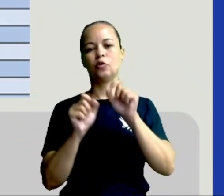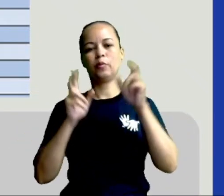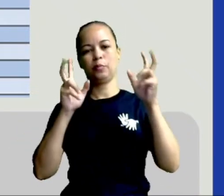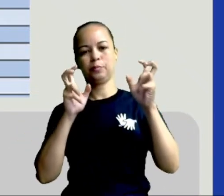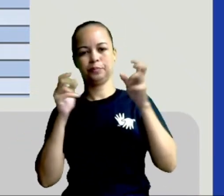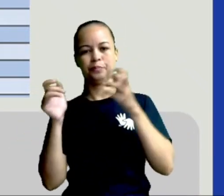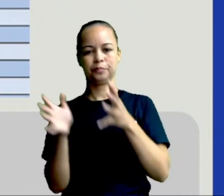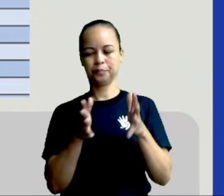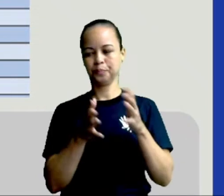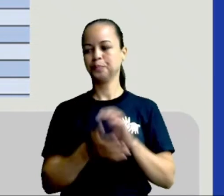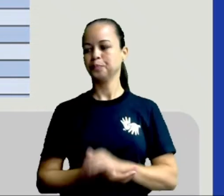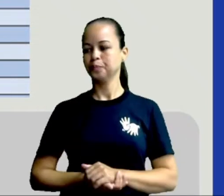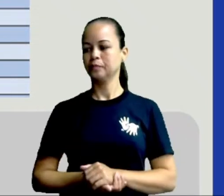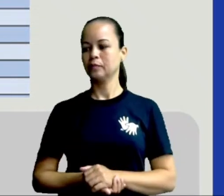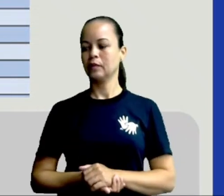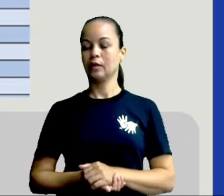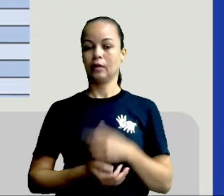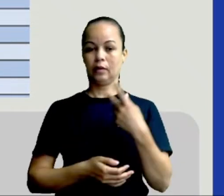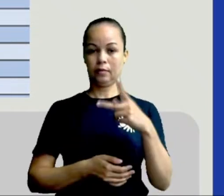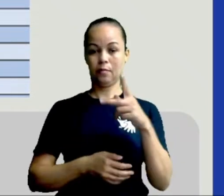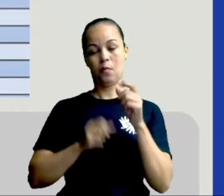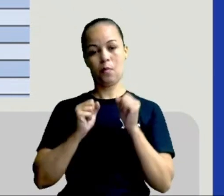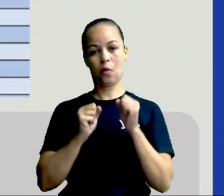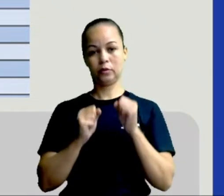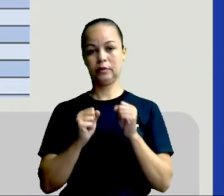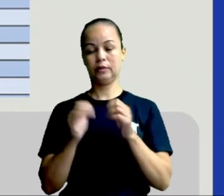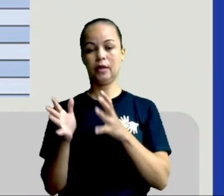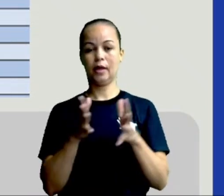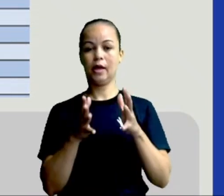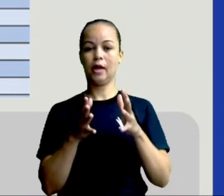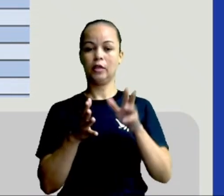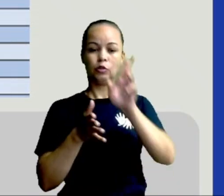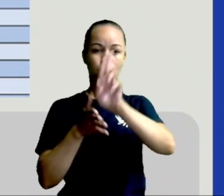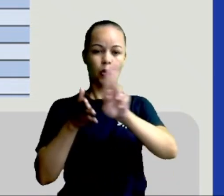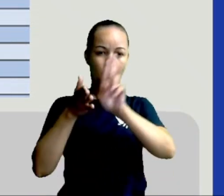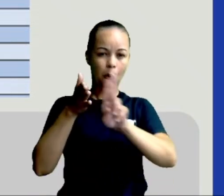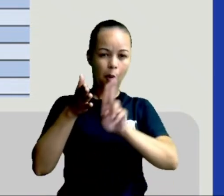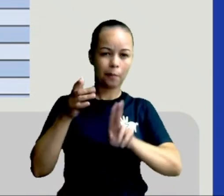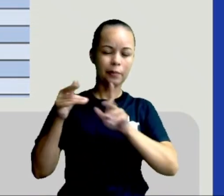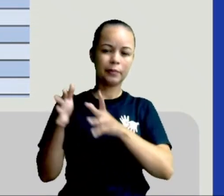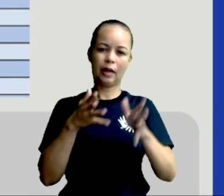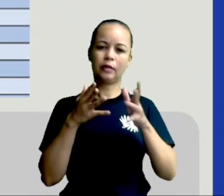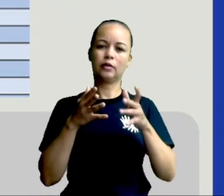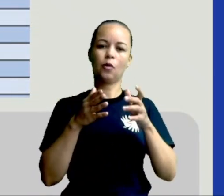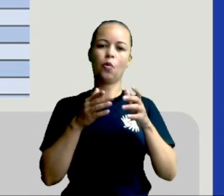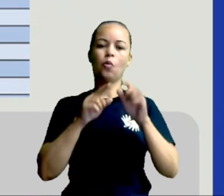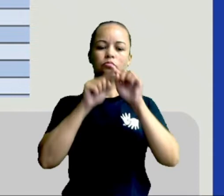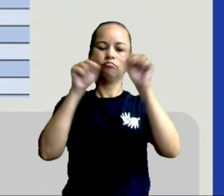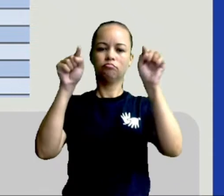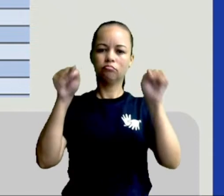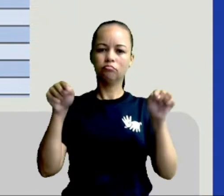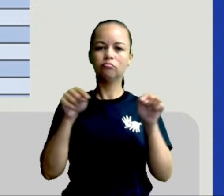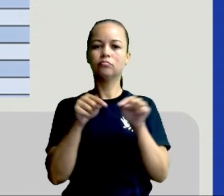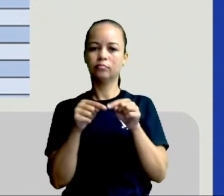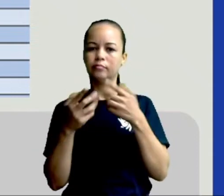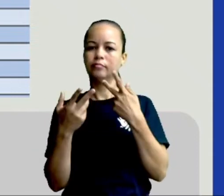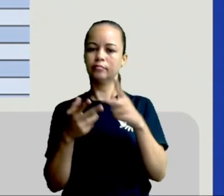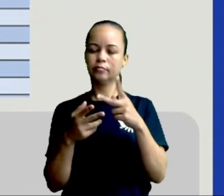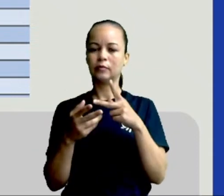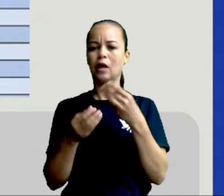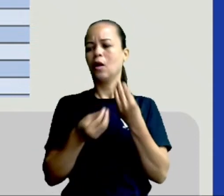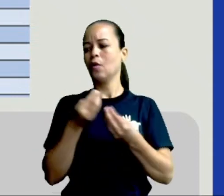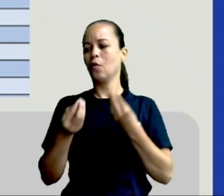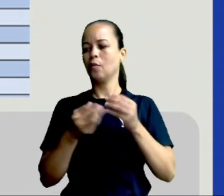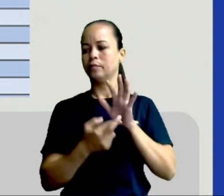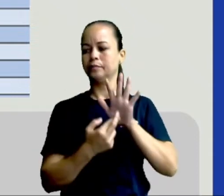Os polígonos regulares podem ser nomeados de acordo com a quantidade de seus lados. Então, como é que a gente vai fazer a